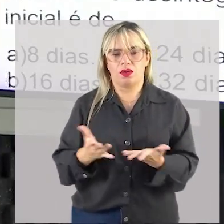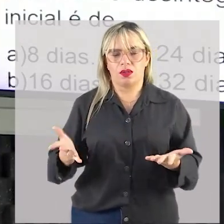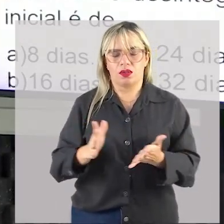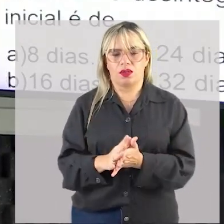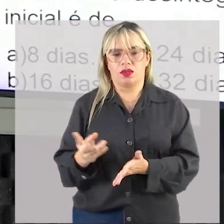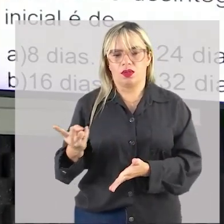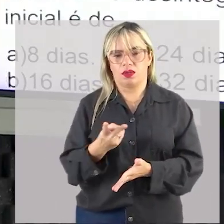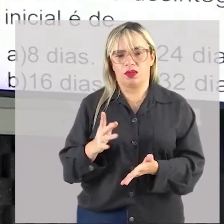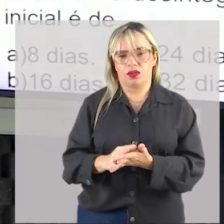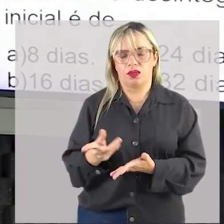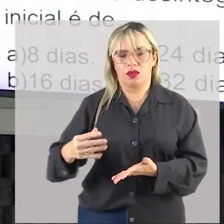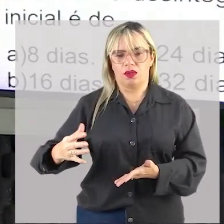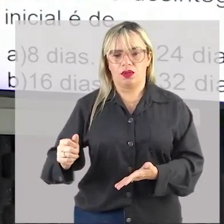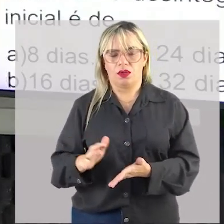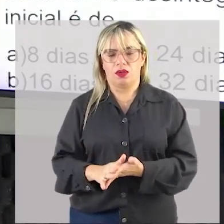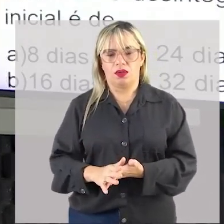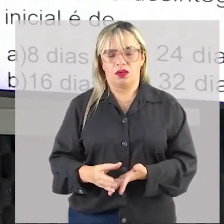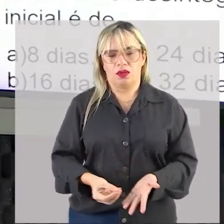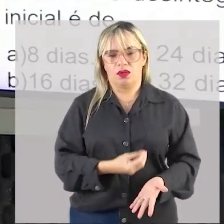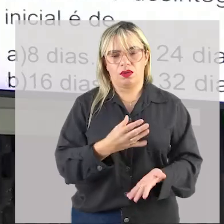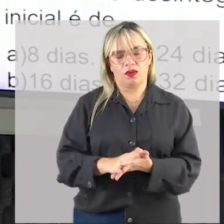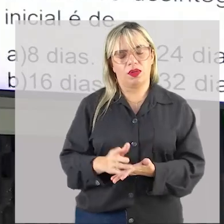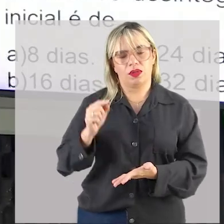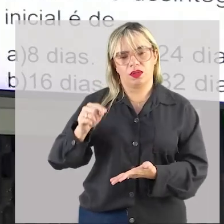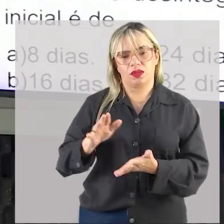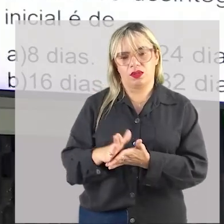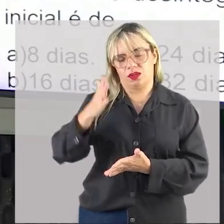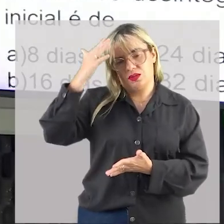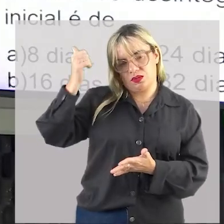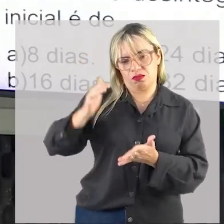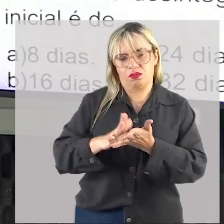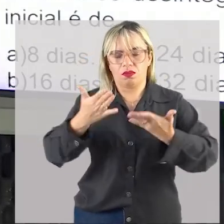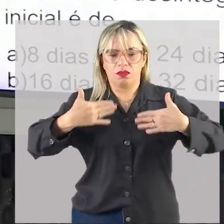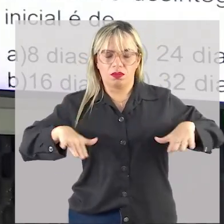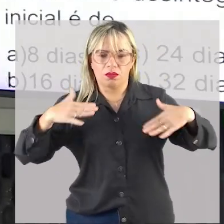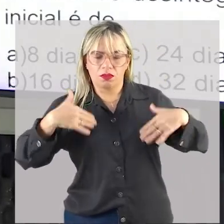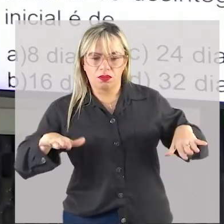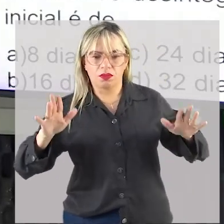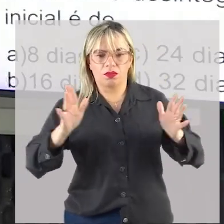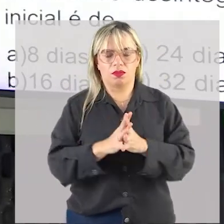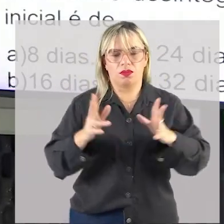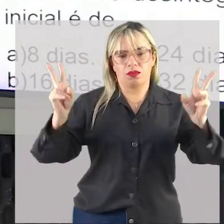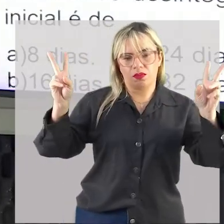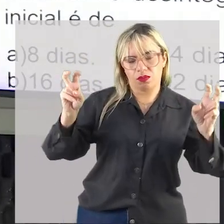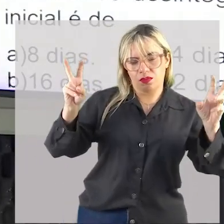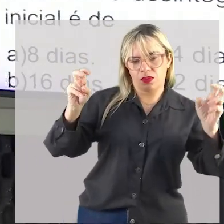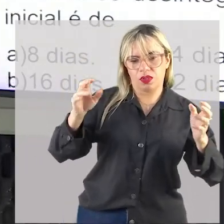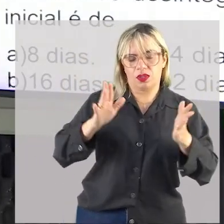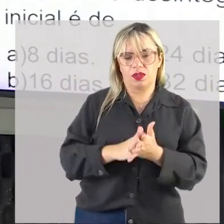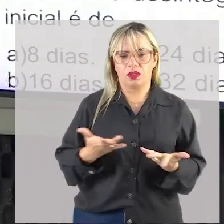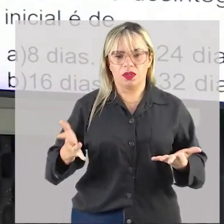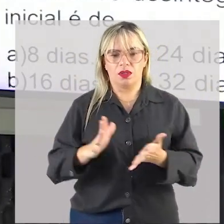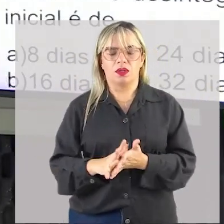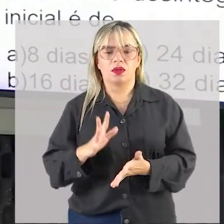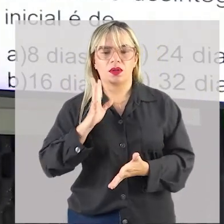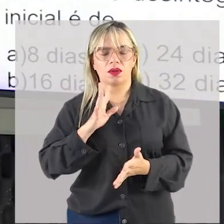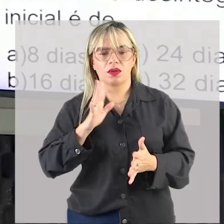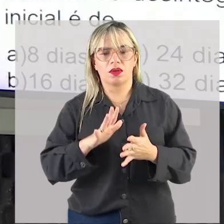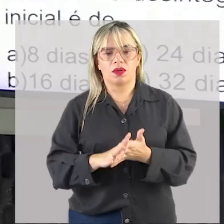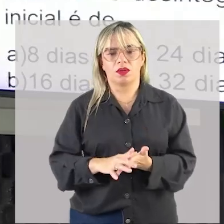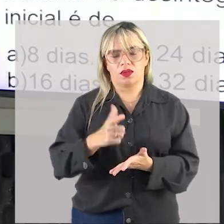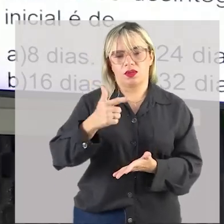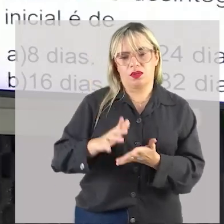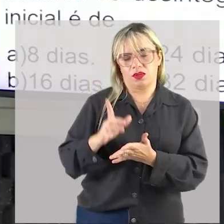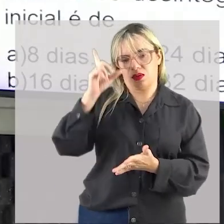perguntado a meia-vida, se eu soubesse isso aqui. Tranquilo, gente? Então, é um assunto bem leve, bem tranquilo, que você não vai ter